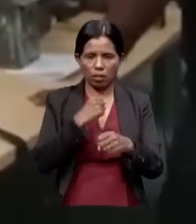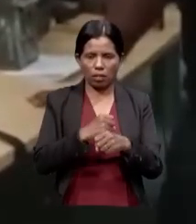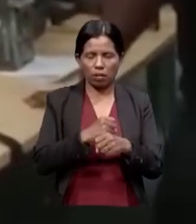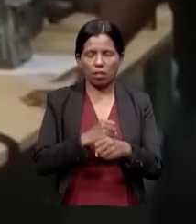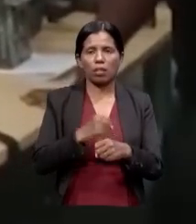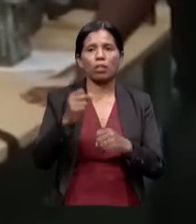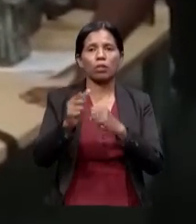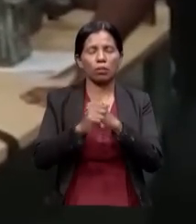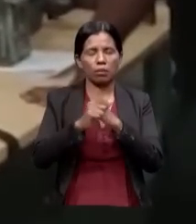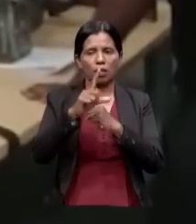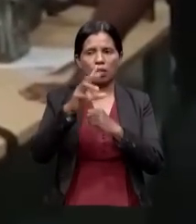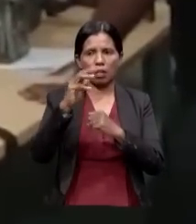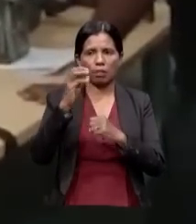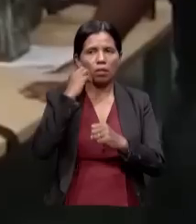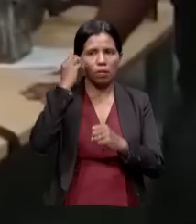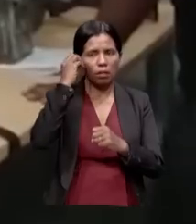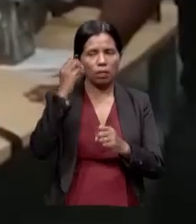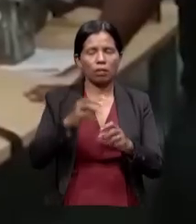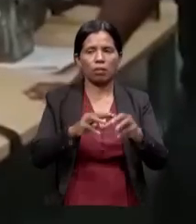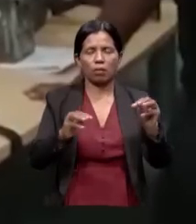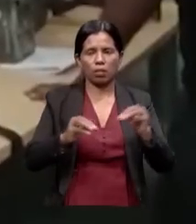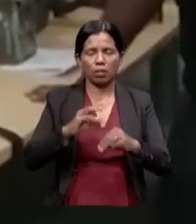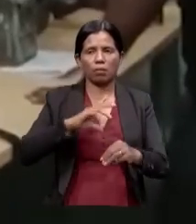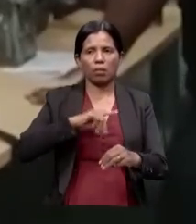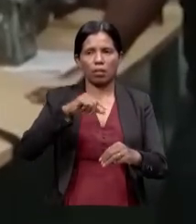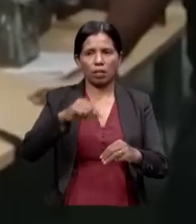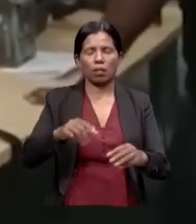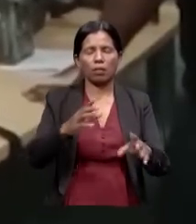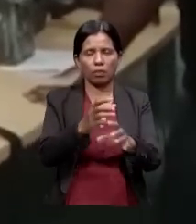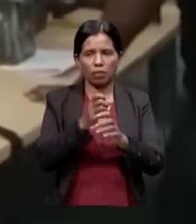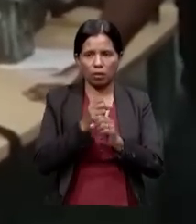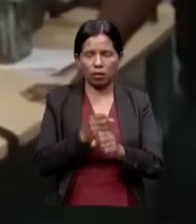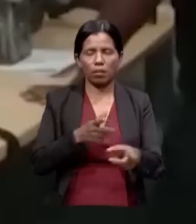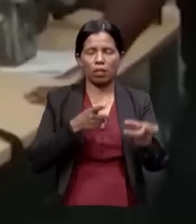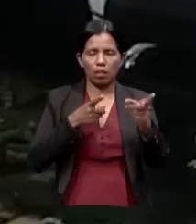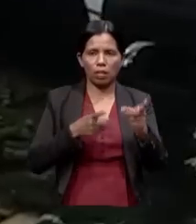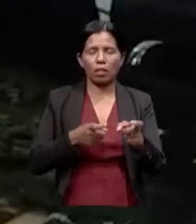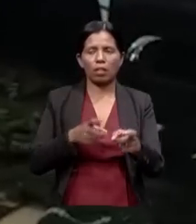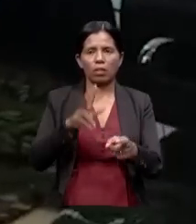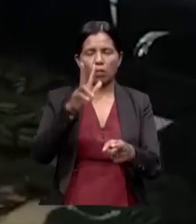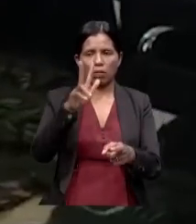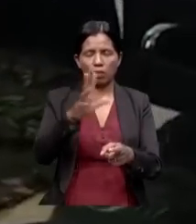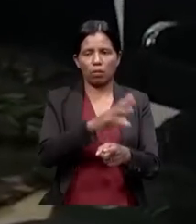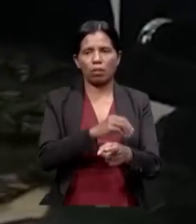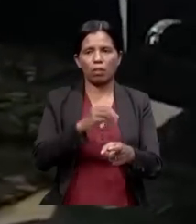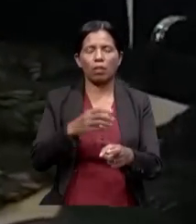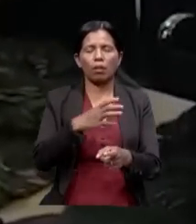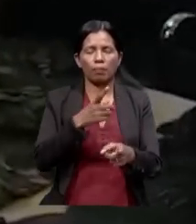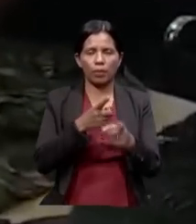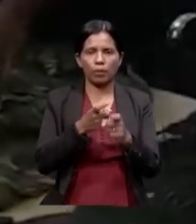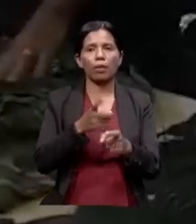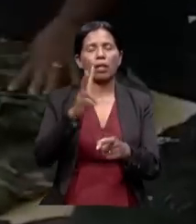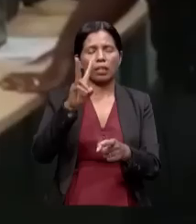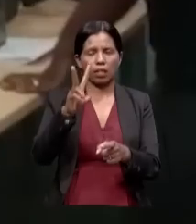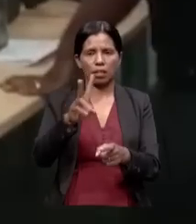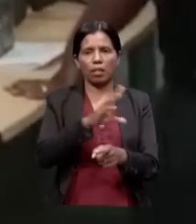suspeito LM em a residência e a área LOS, município de Kisa, consegue identificar aquela lolon tolo, pistola ida, aquela trama